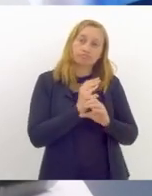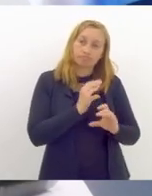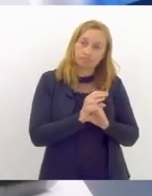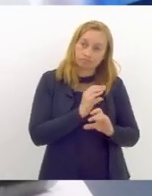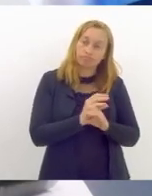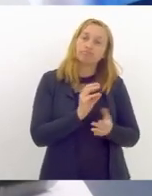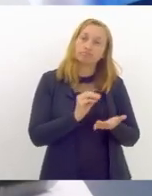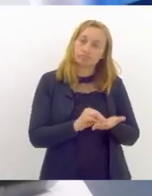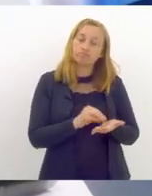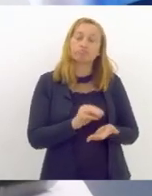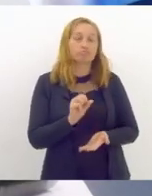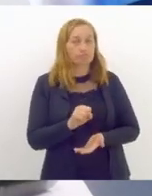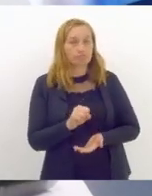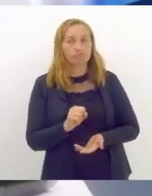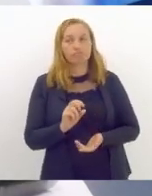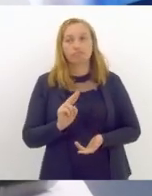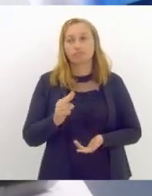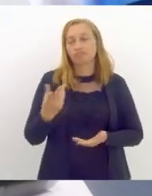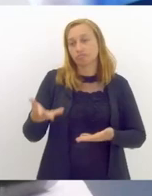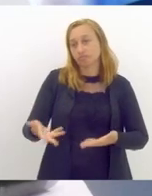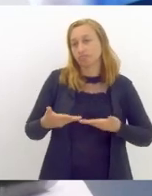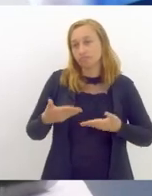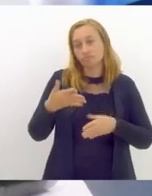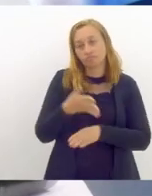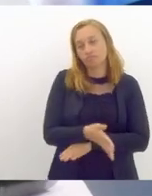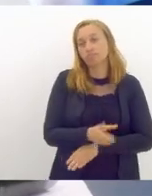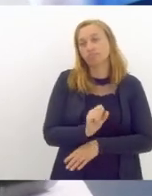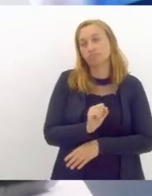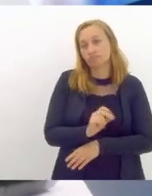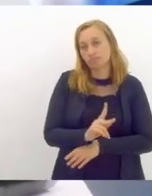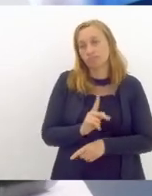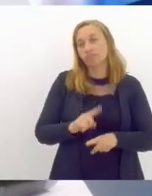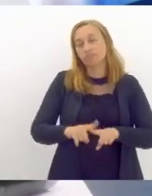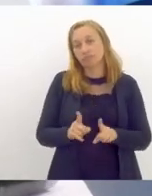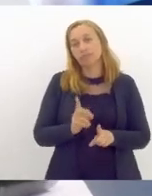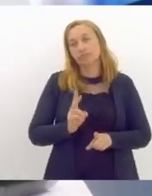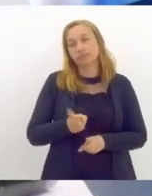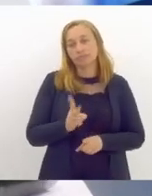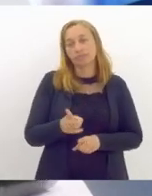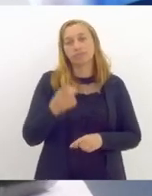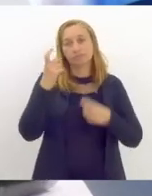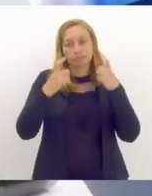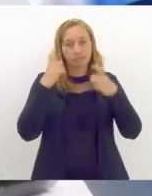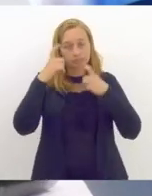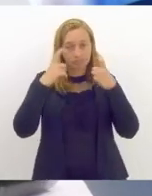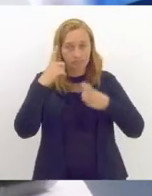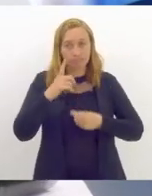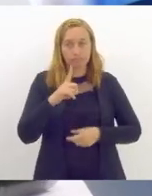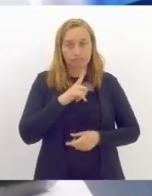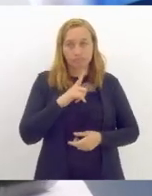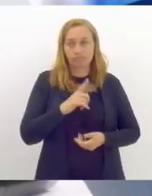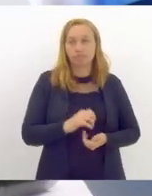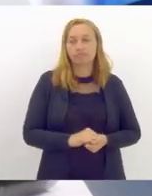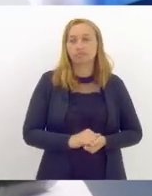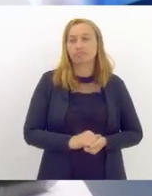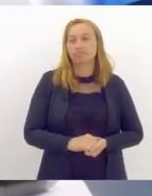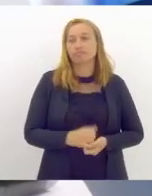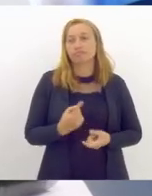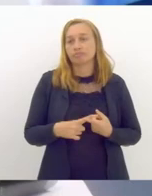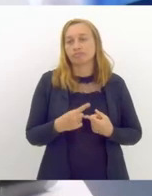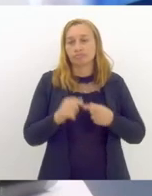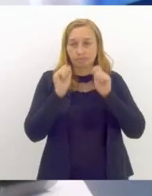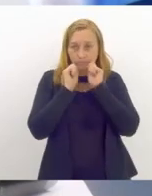Pode às vezes o convite não chegar mas a gente tem sempre essa preocupação até porque